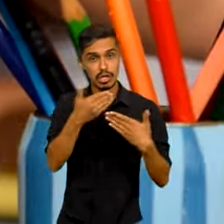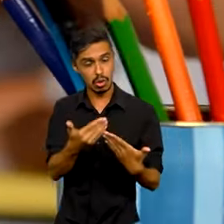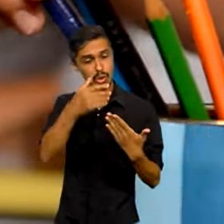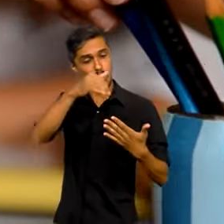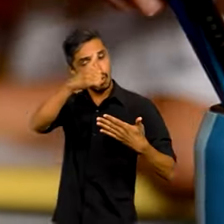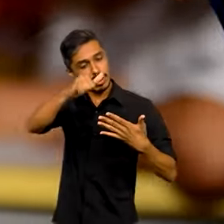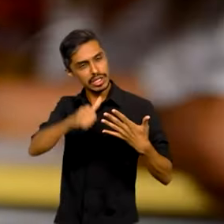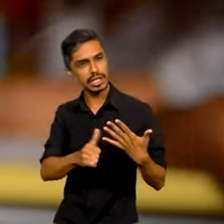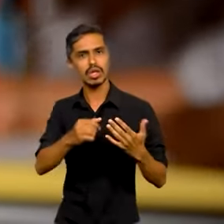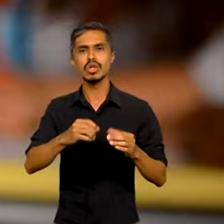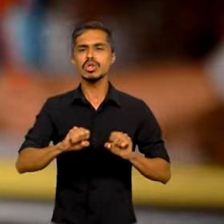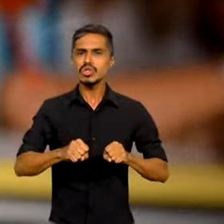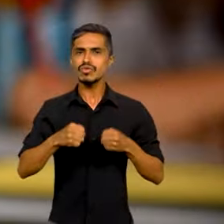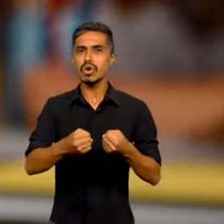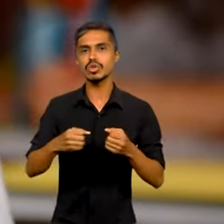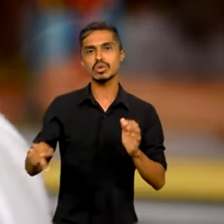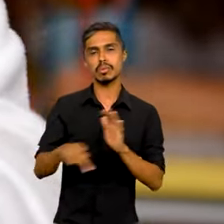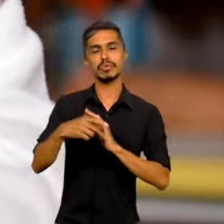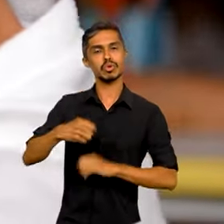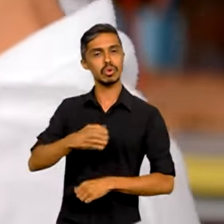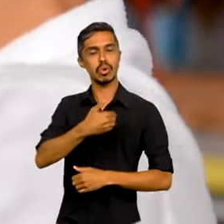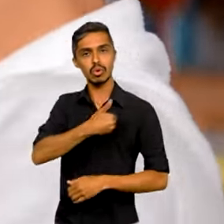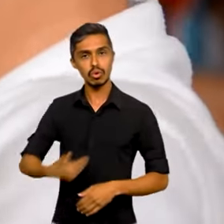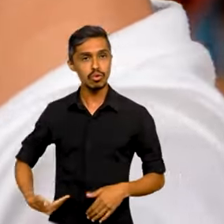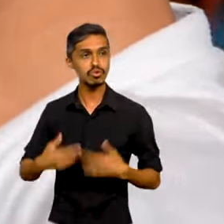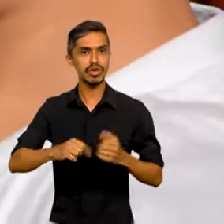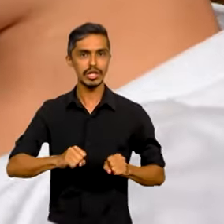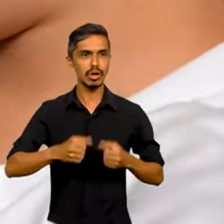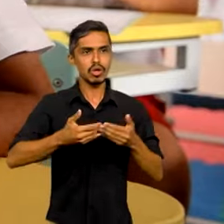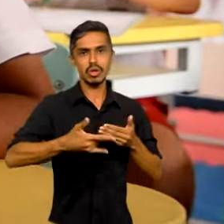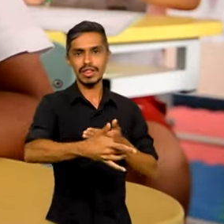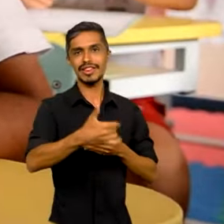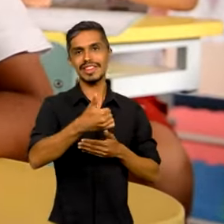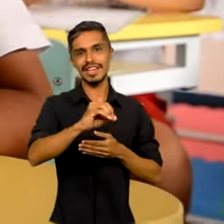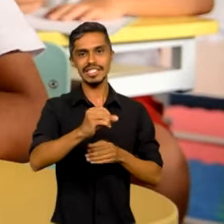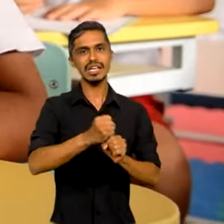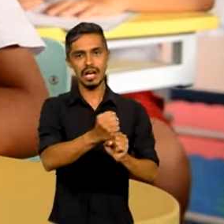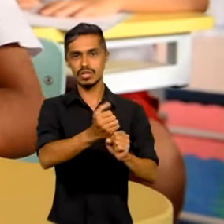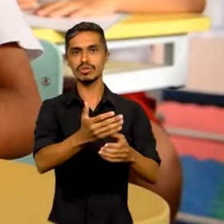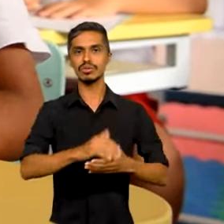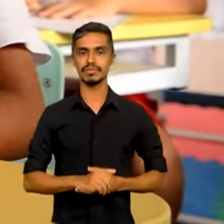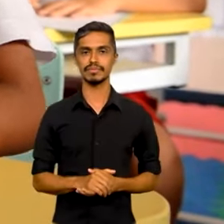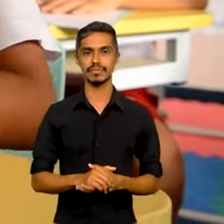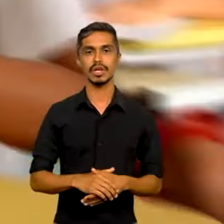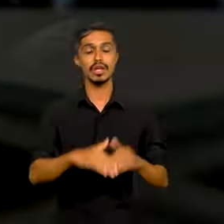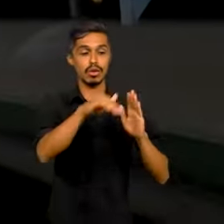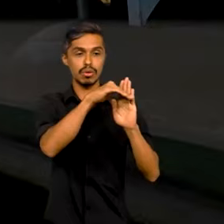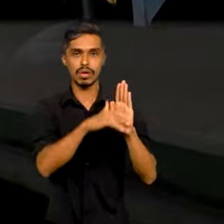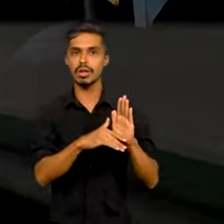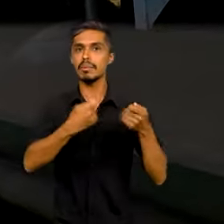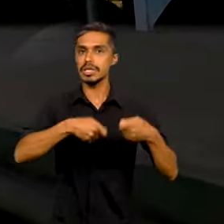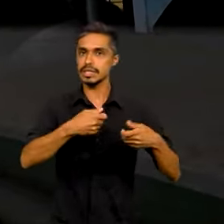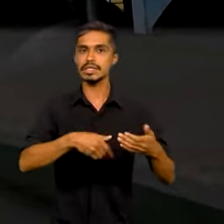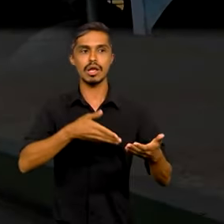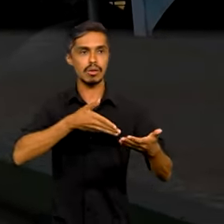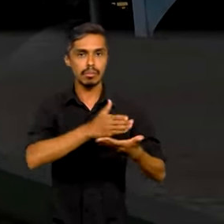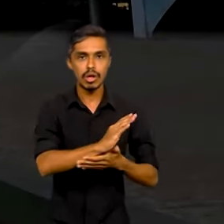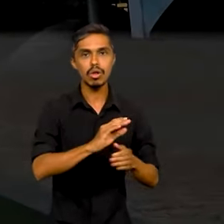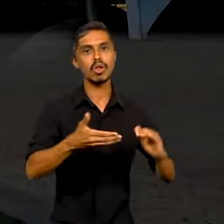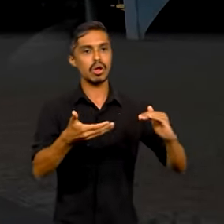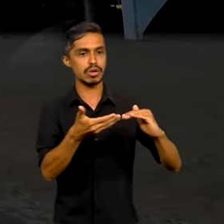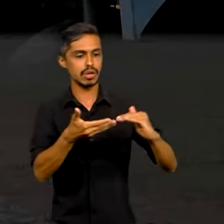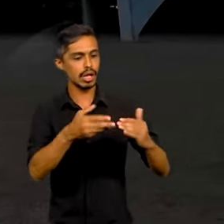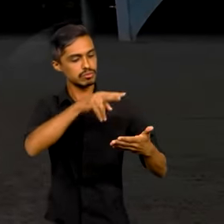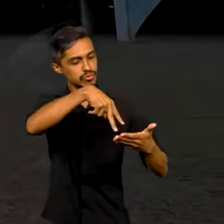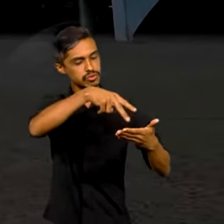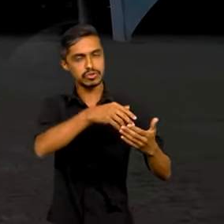um planejamento que orienta as ações da área educacional no país nos próximos 10 anos. O plano, então, deve ser aprovado